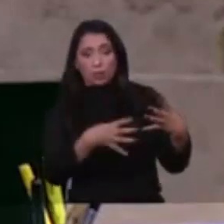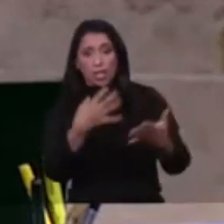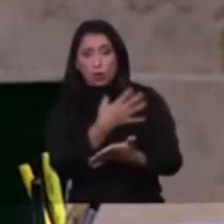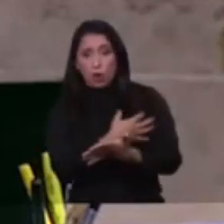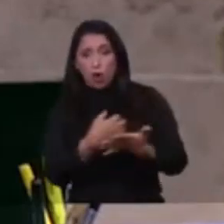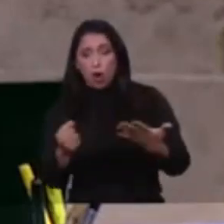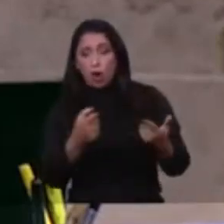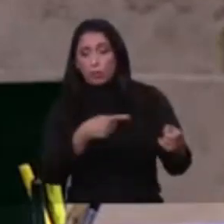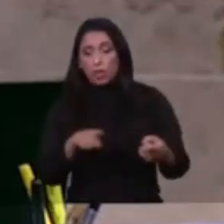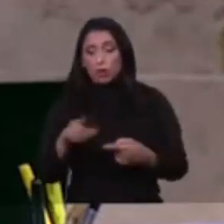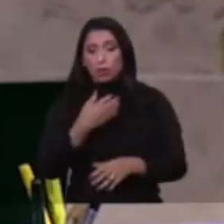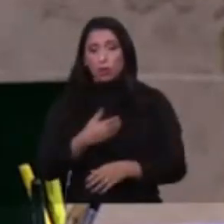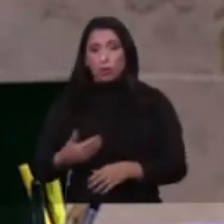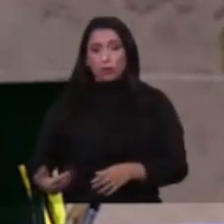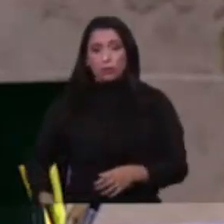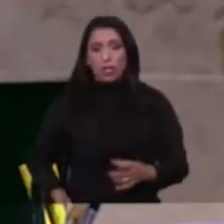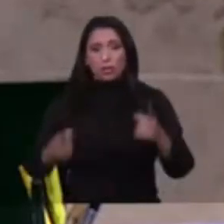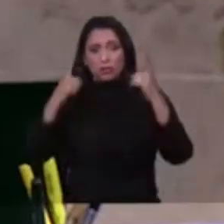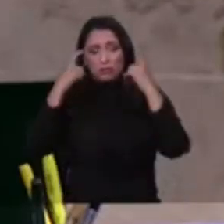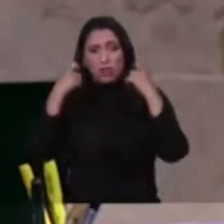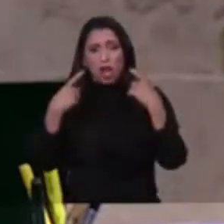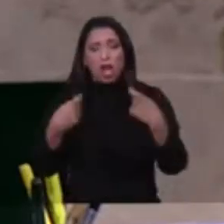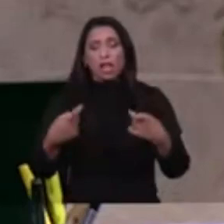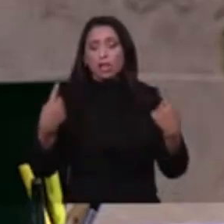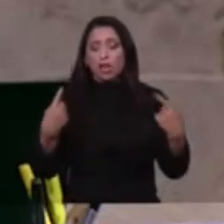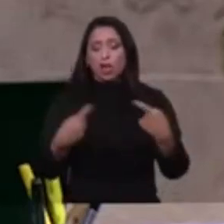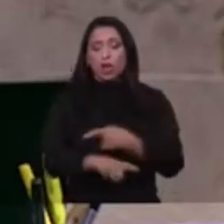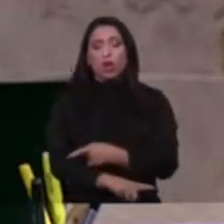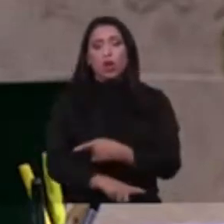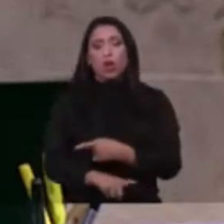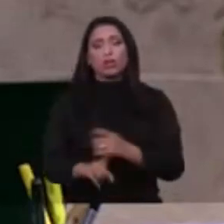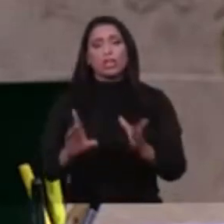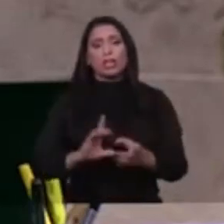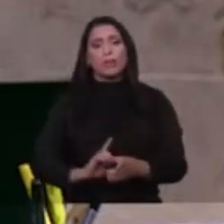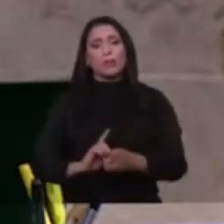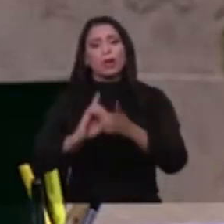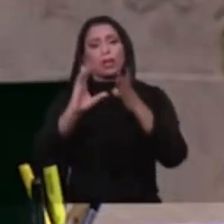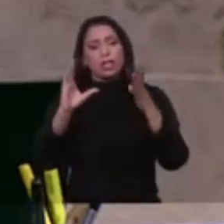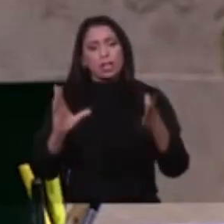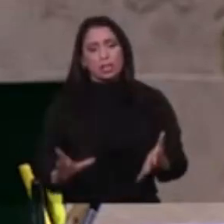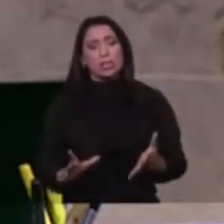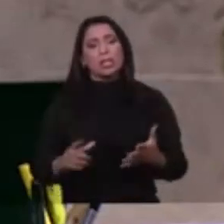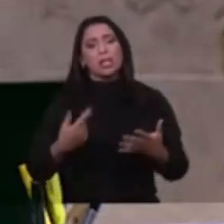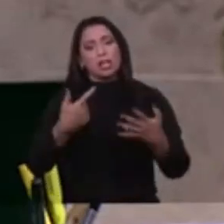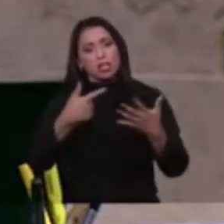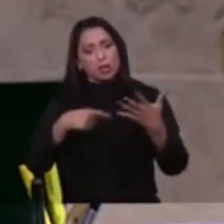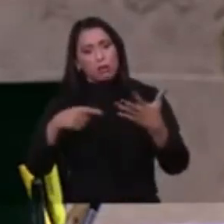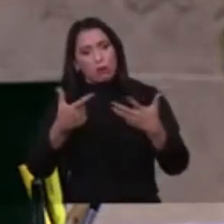rompimento violento do Estado Democrático de Direito, dentre outros crimes.